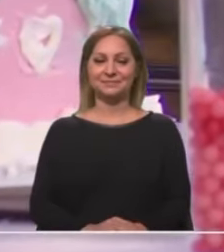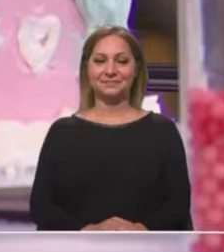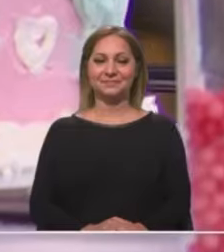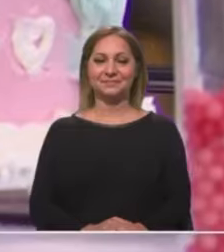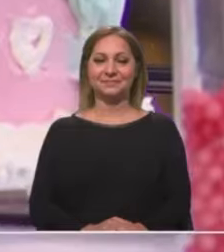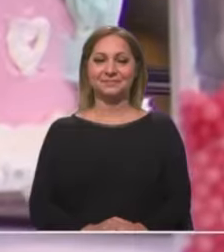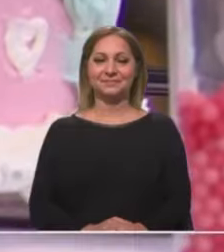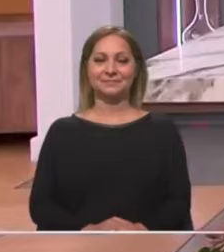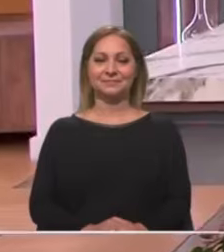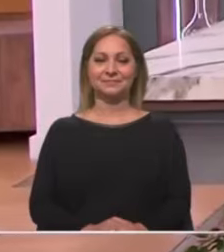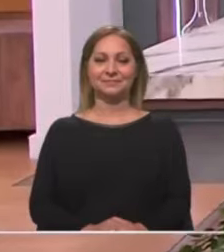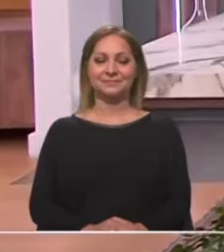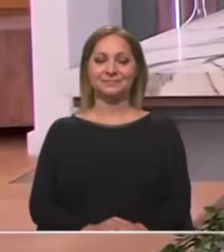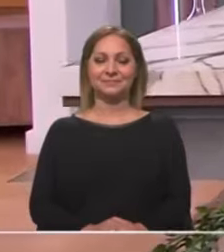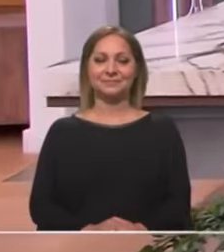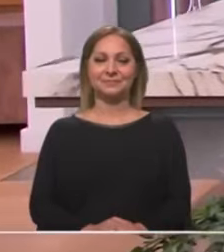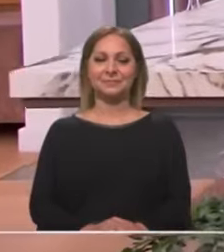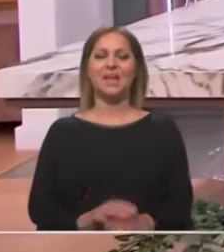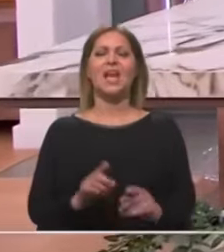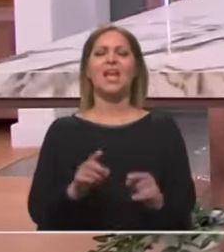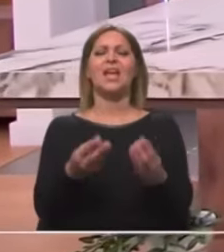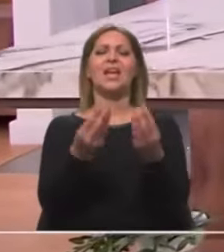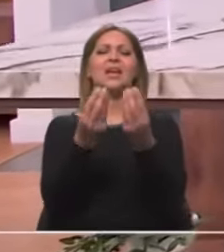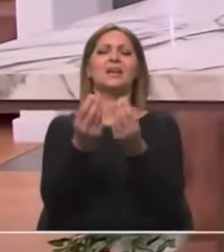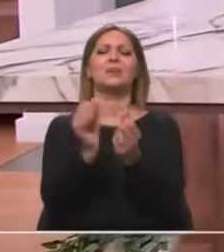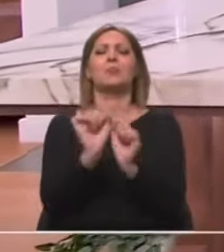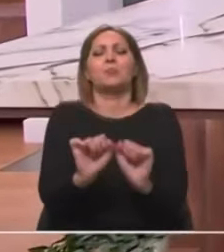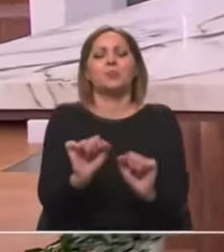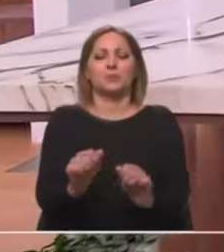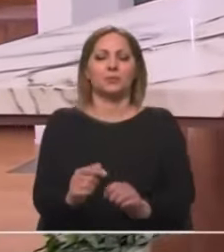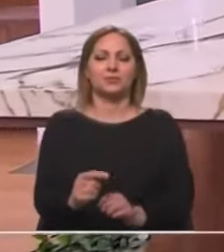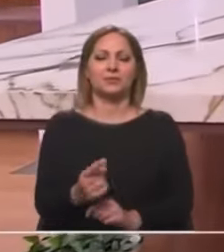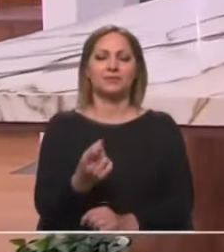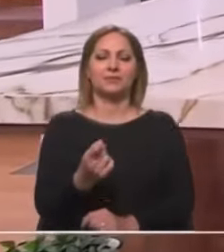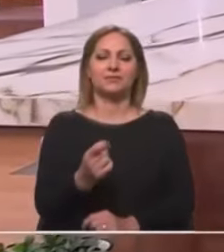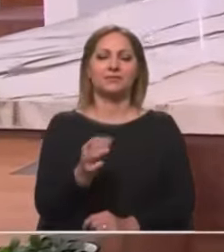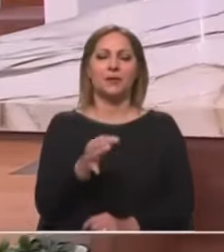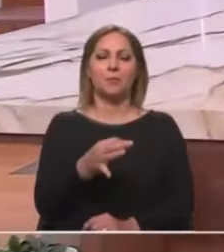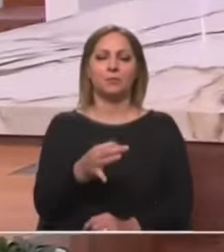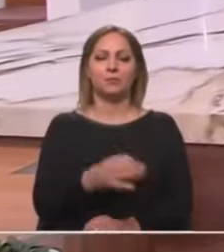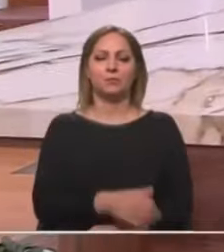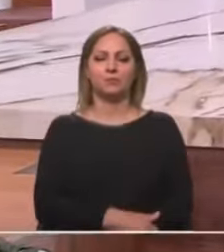Pronto, é um coração estilizado. Epá, tenham juízo. João, faltam-te as bolinhas. Hã?